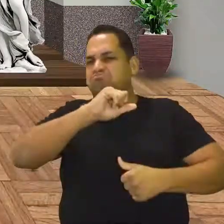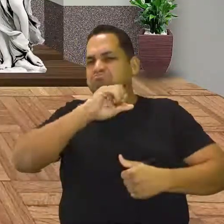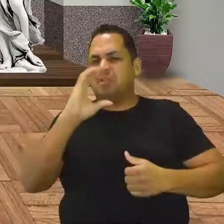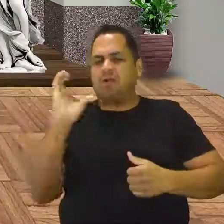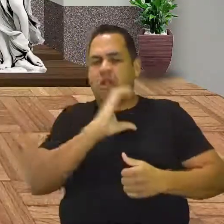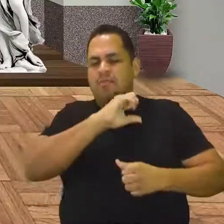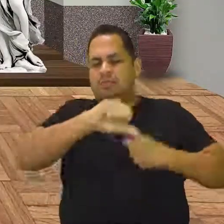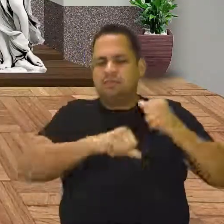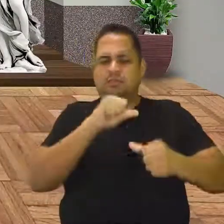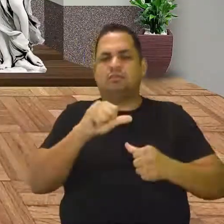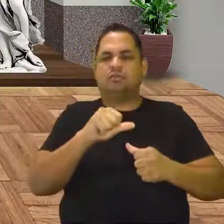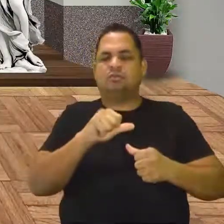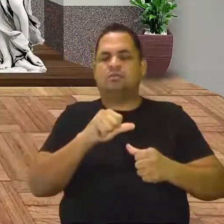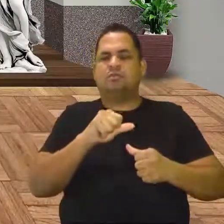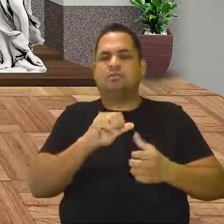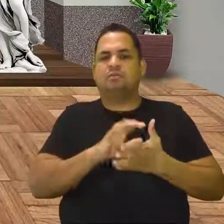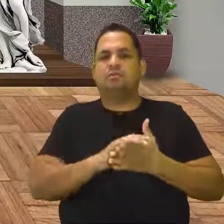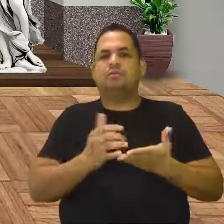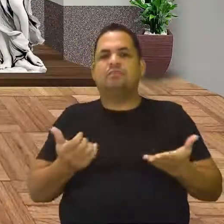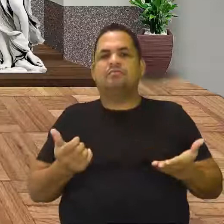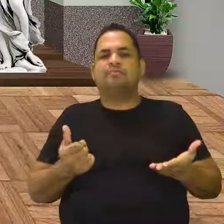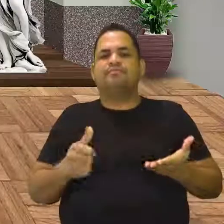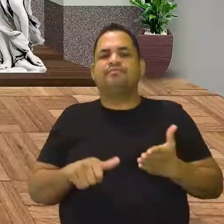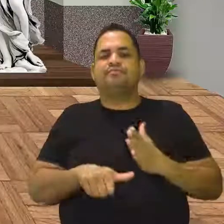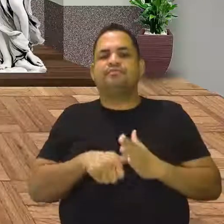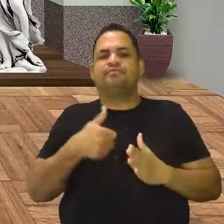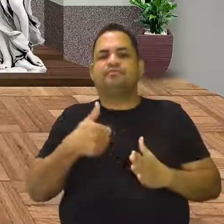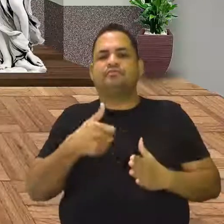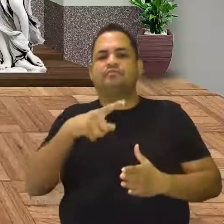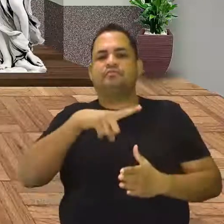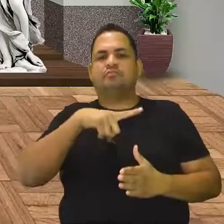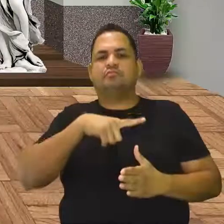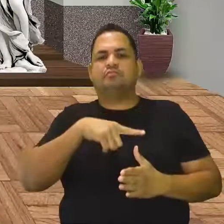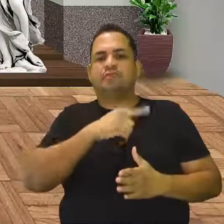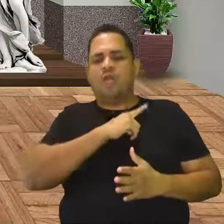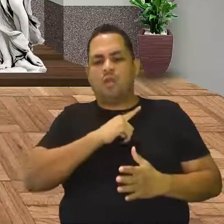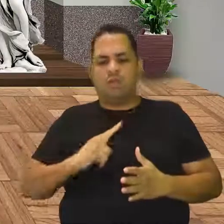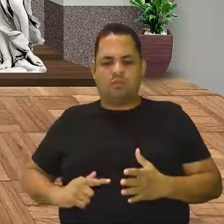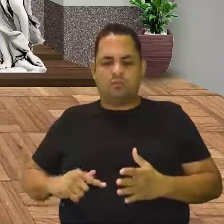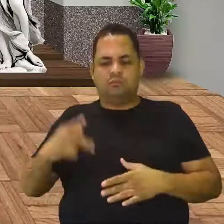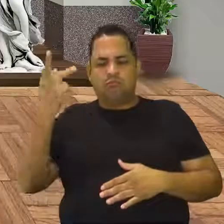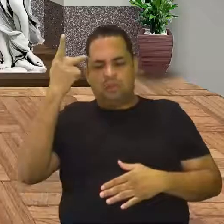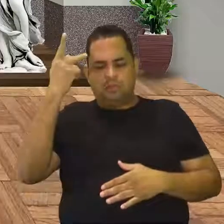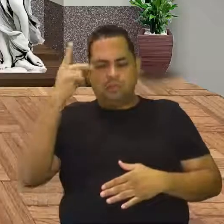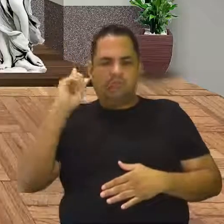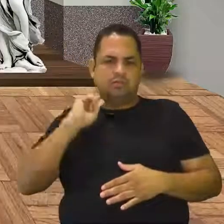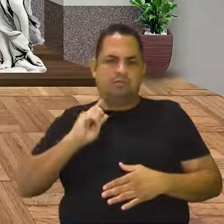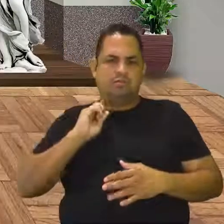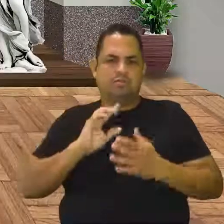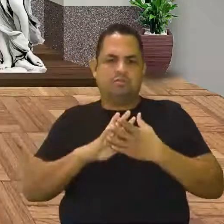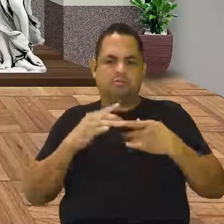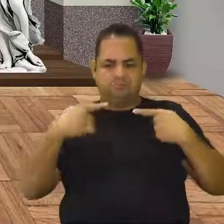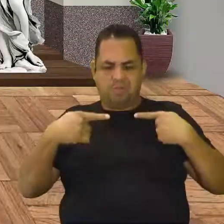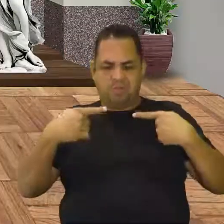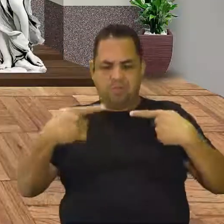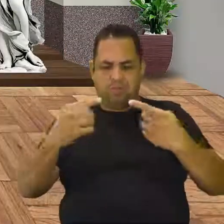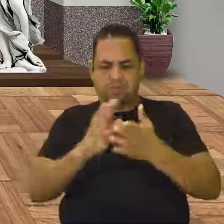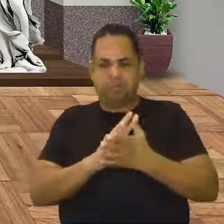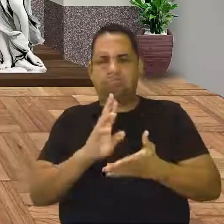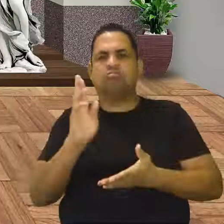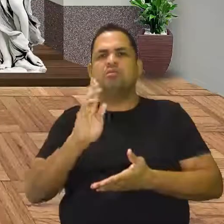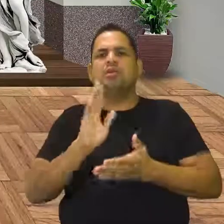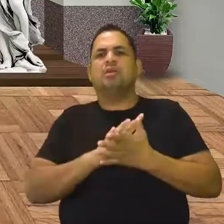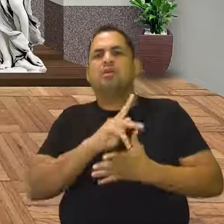outra ela muda. Primeiramente, nós temos governadores de São Paulo e Minas Gerais disputando quem seria o presidente